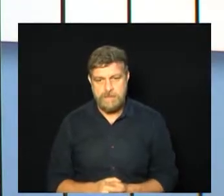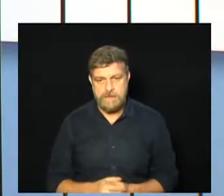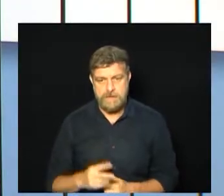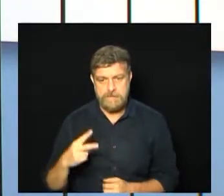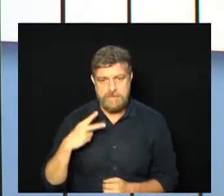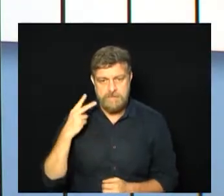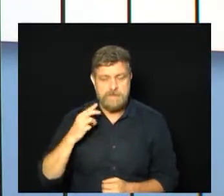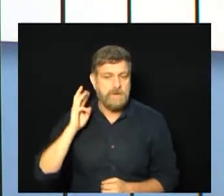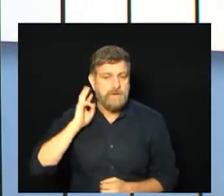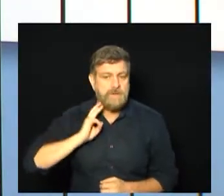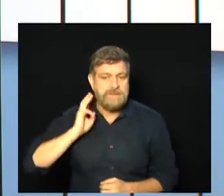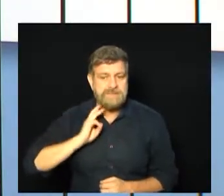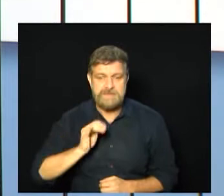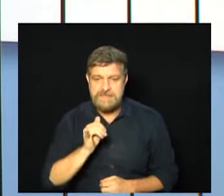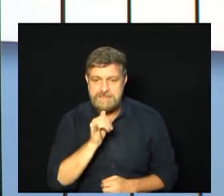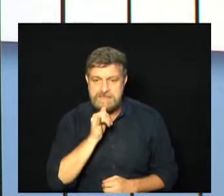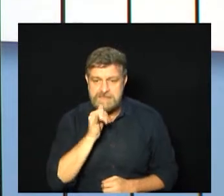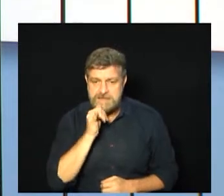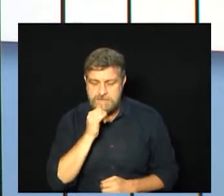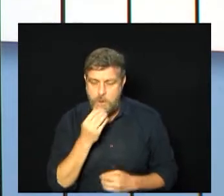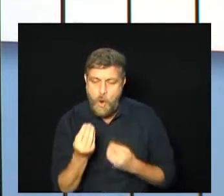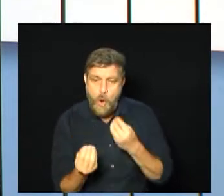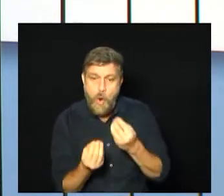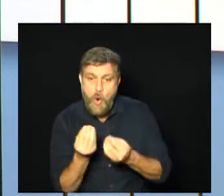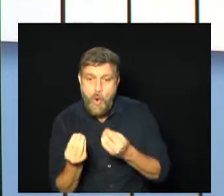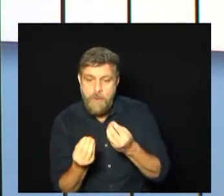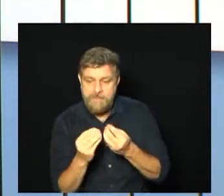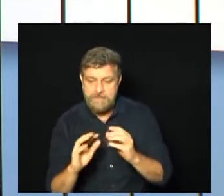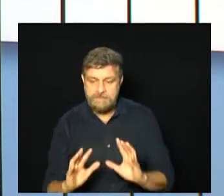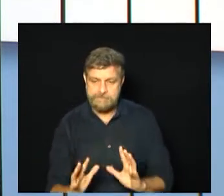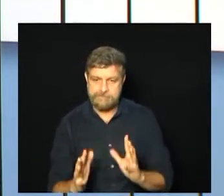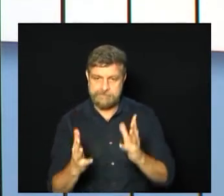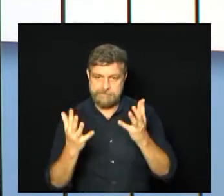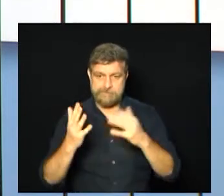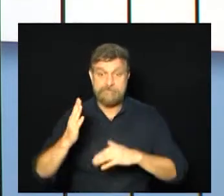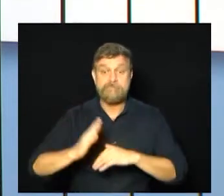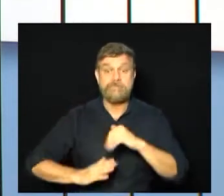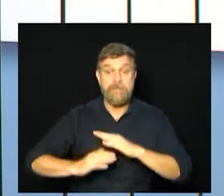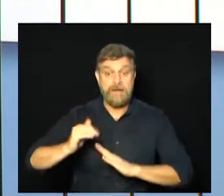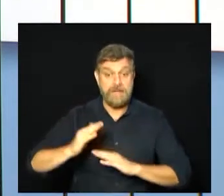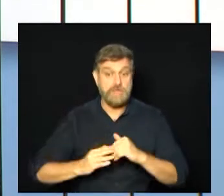vereador exemplifica como será essa comemoração na prática.